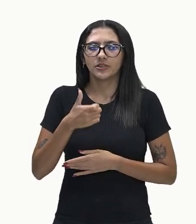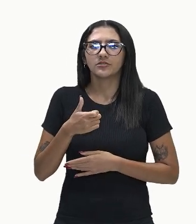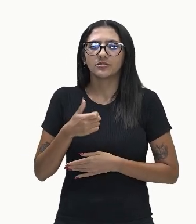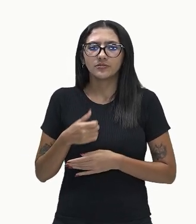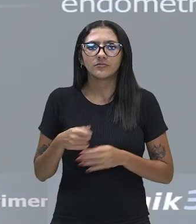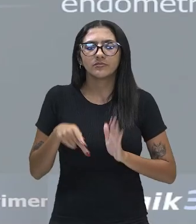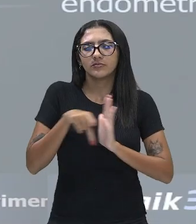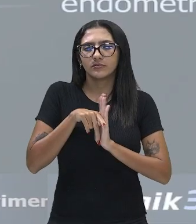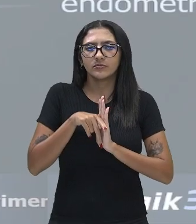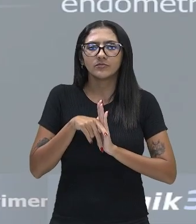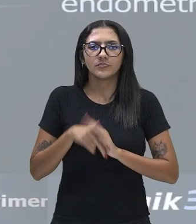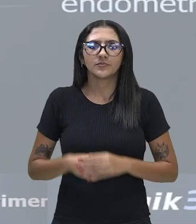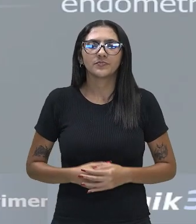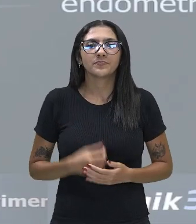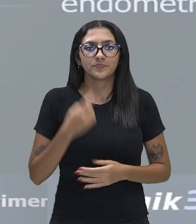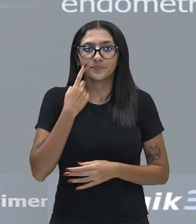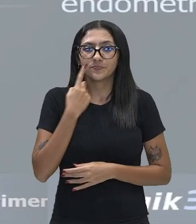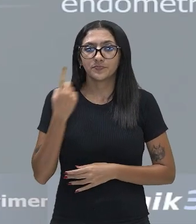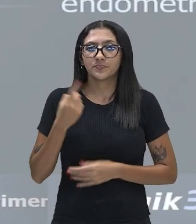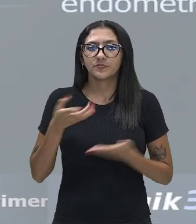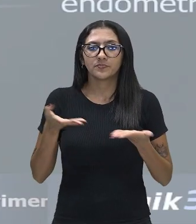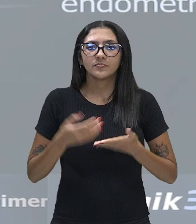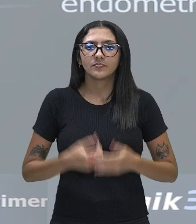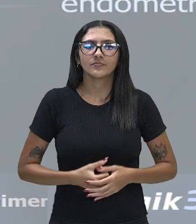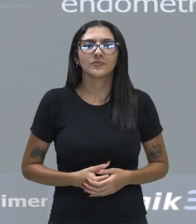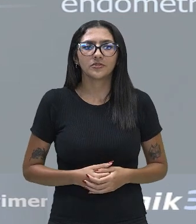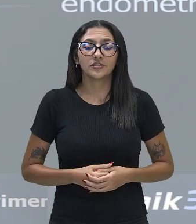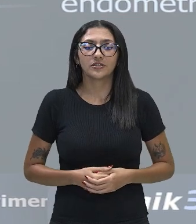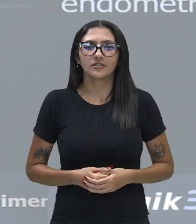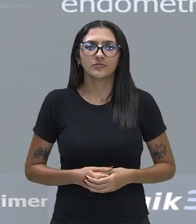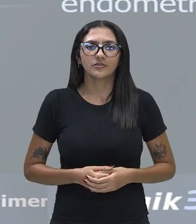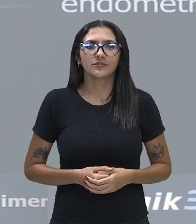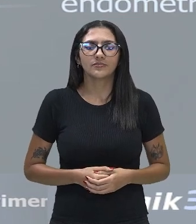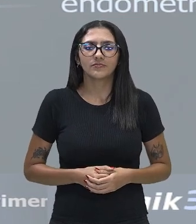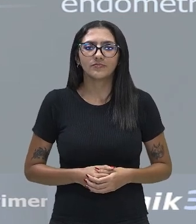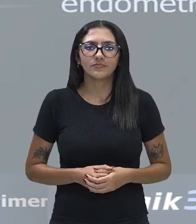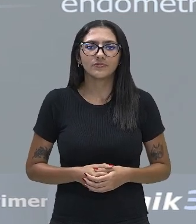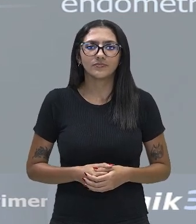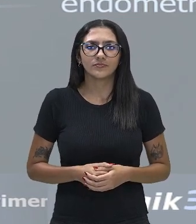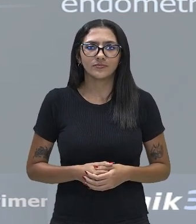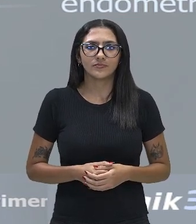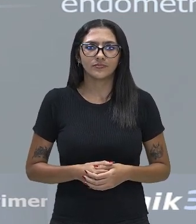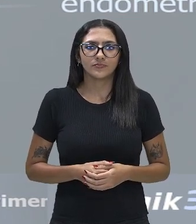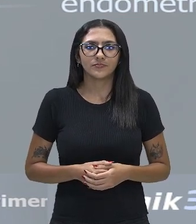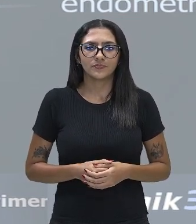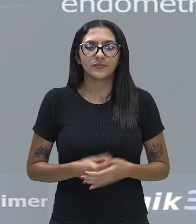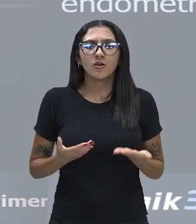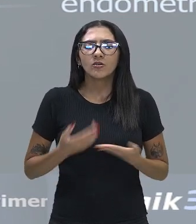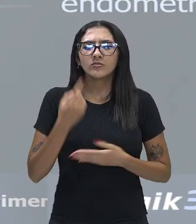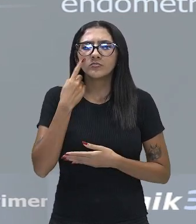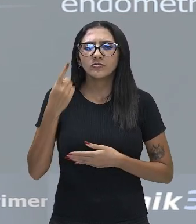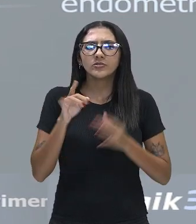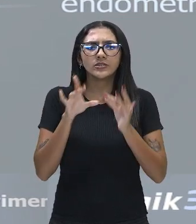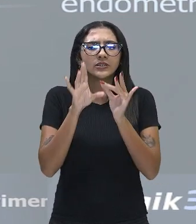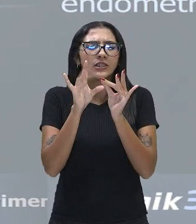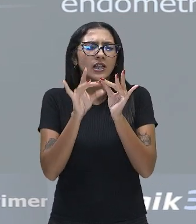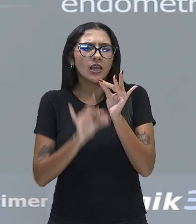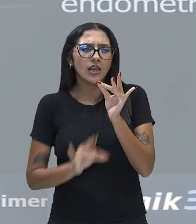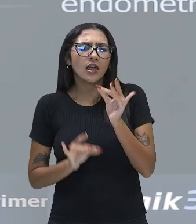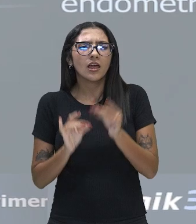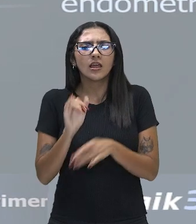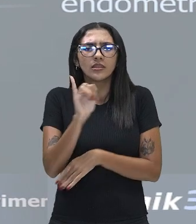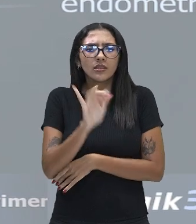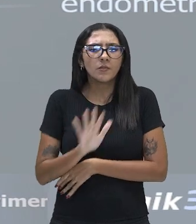disso. Vamos observar aí na imagem o que a professora acabou de falar, né,